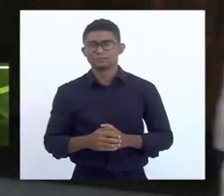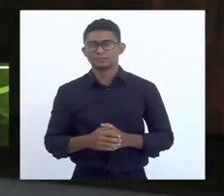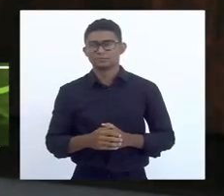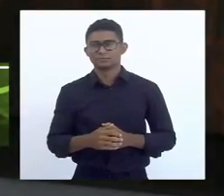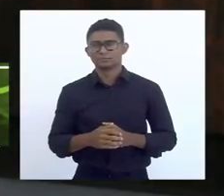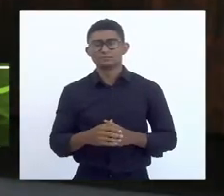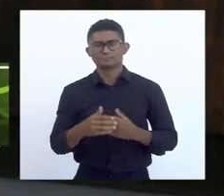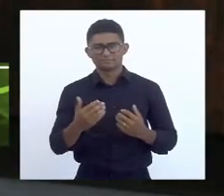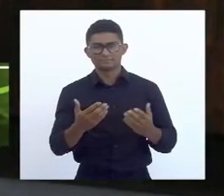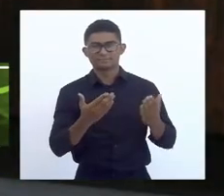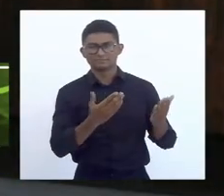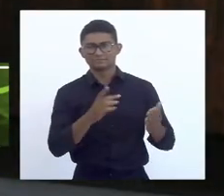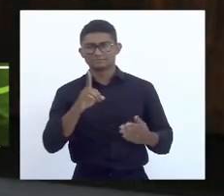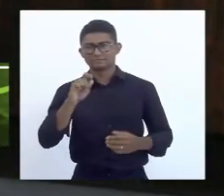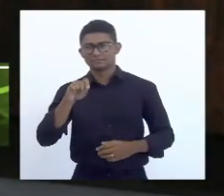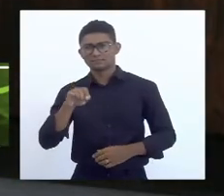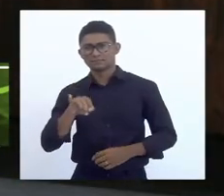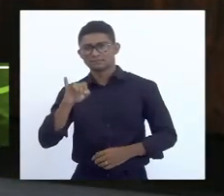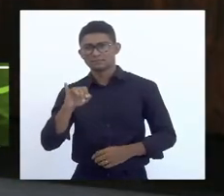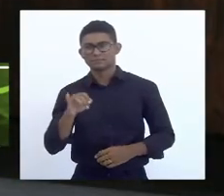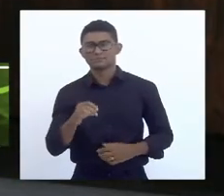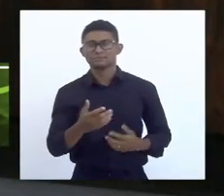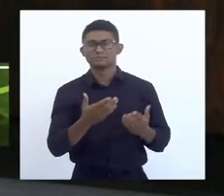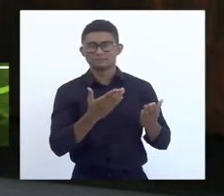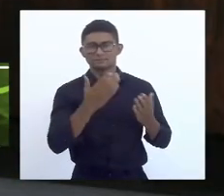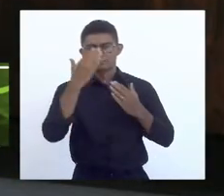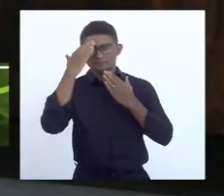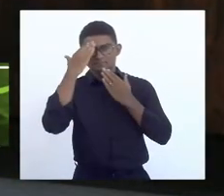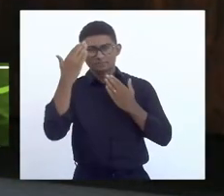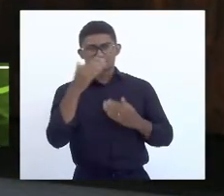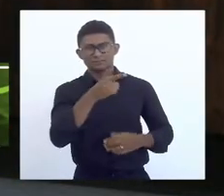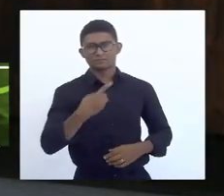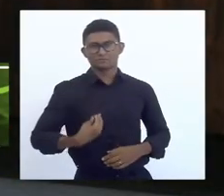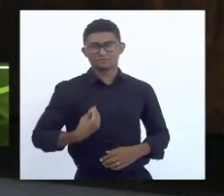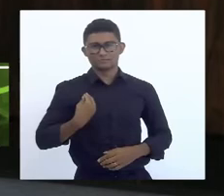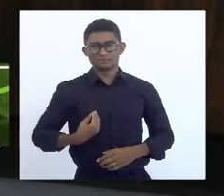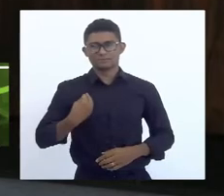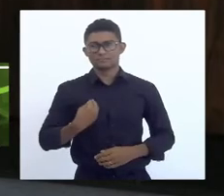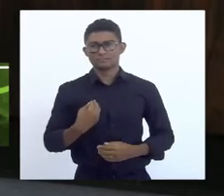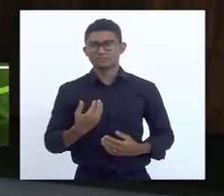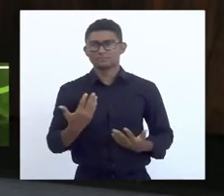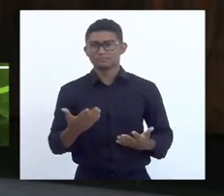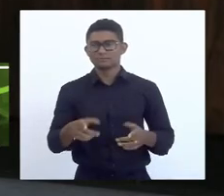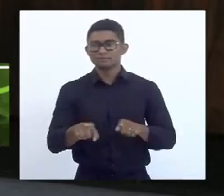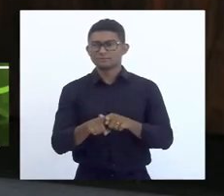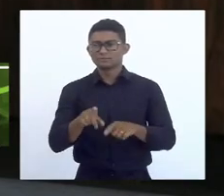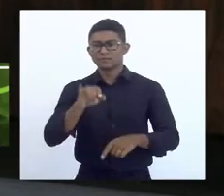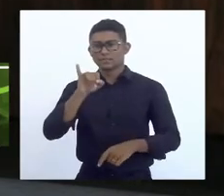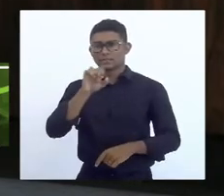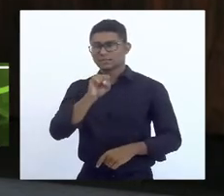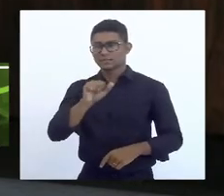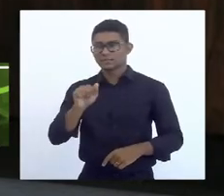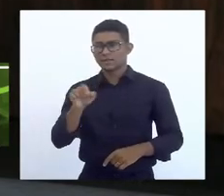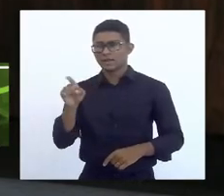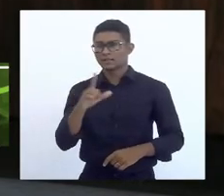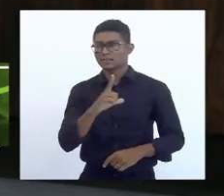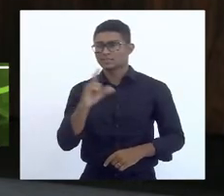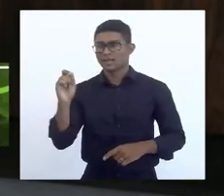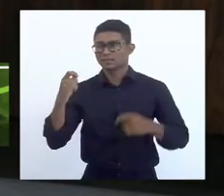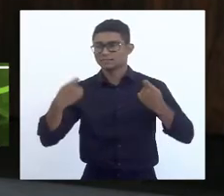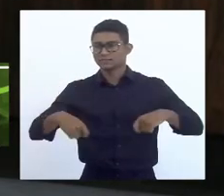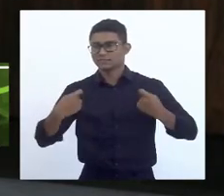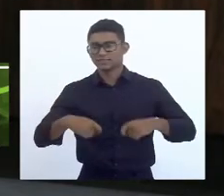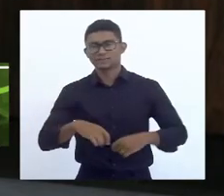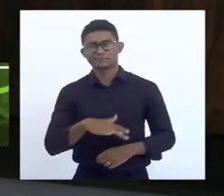Grande Bani, muito obrigado pela tua presença. A Isa também está saindo. Sim. Ah, gente, que